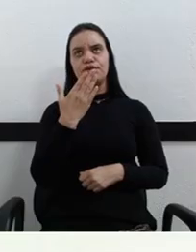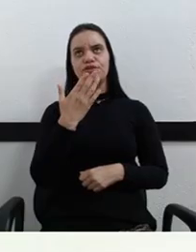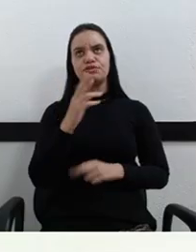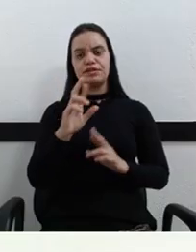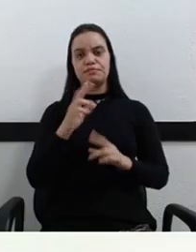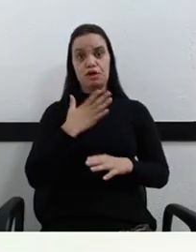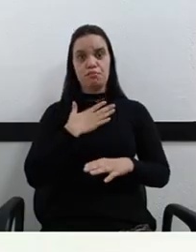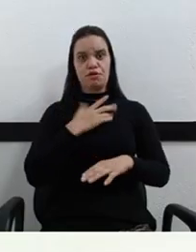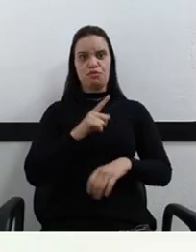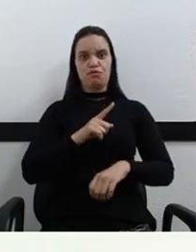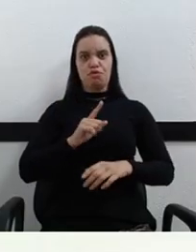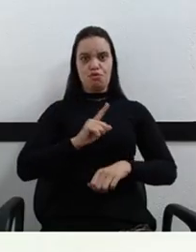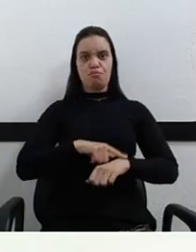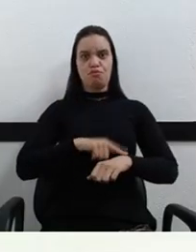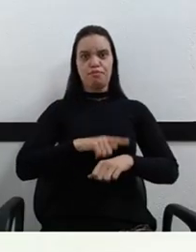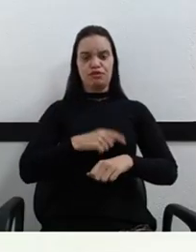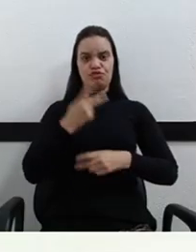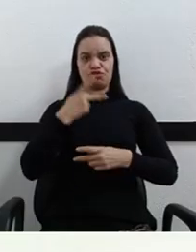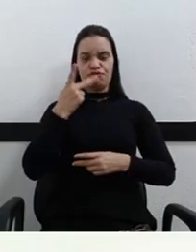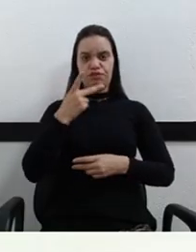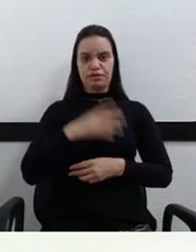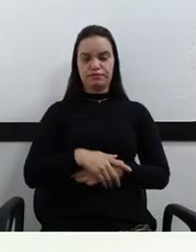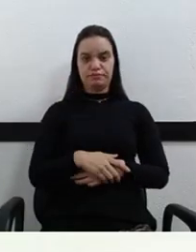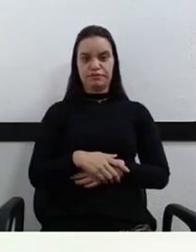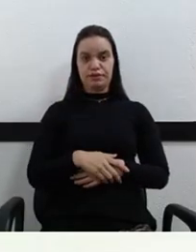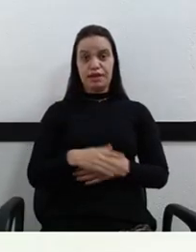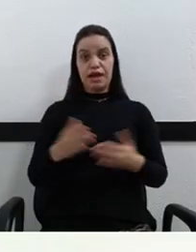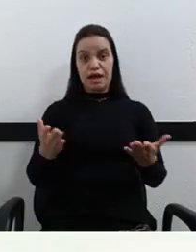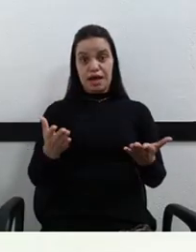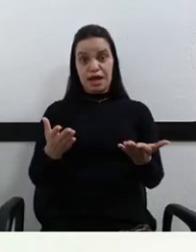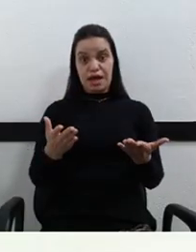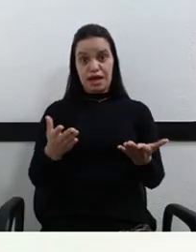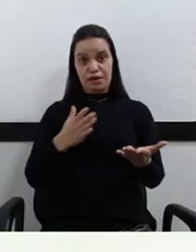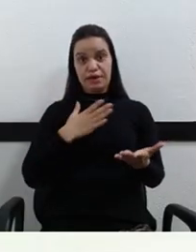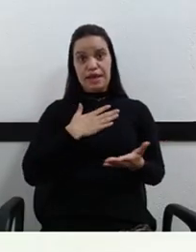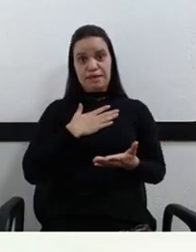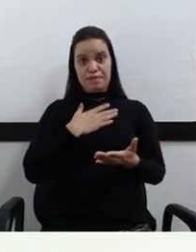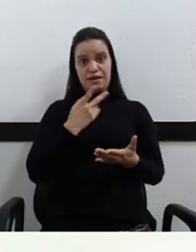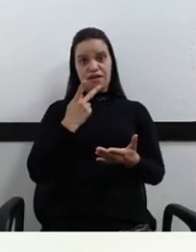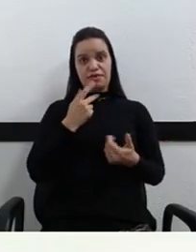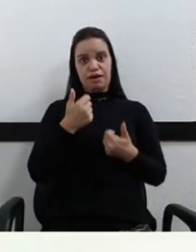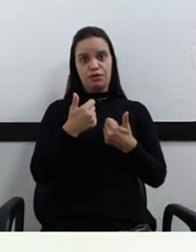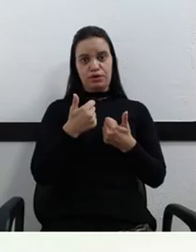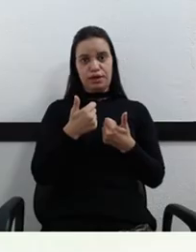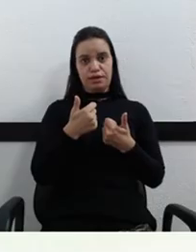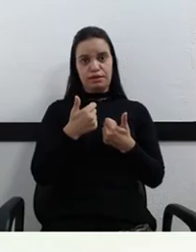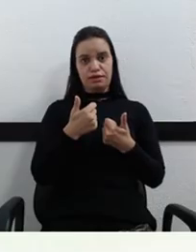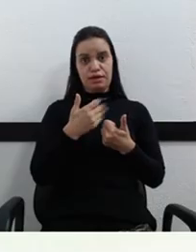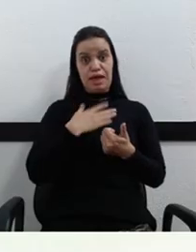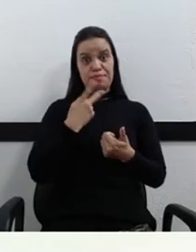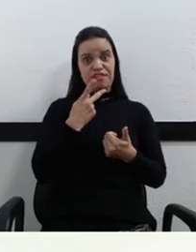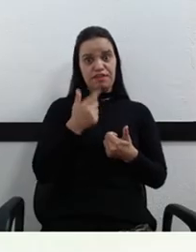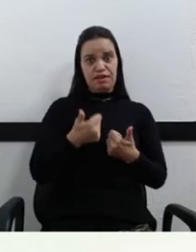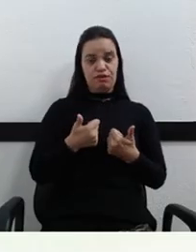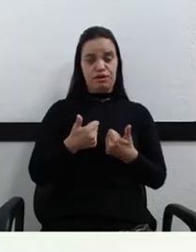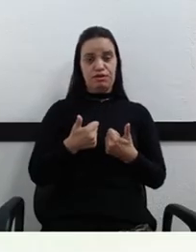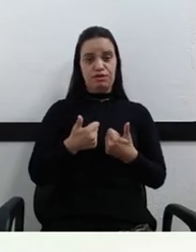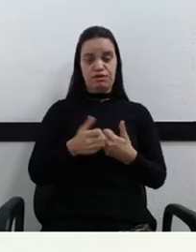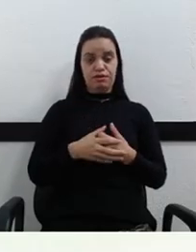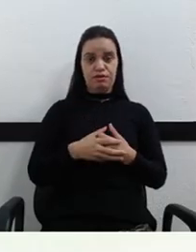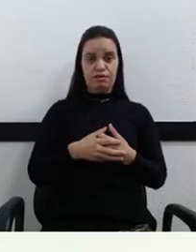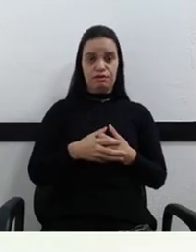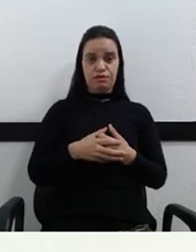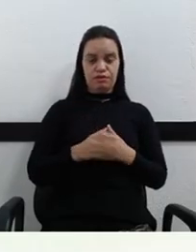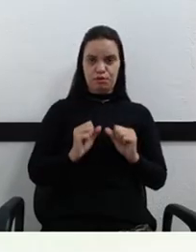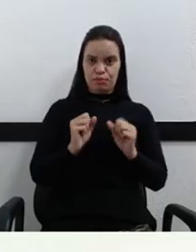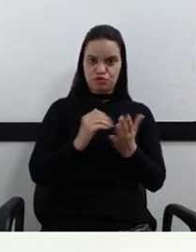momento de fala, para eu poder terminar meu raciocínio, Na verdade, a fala estava agradeço, tá? comigo. Na verdade, a fala estava comigo, Camarão. Você está fazendo uma parte à minha fala. Thaís, não posso